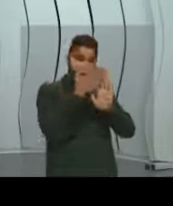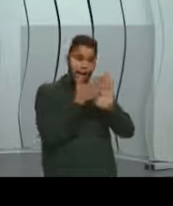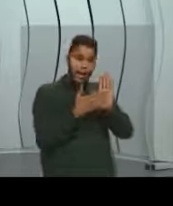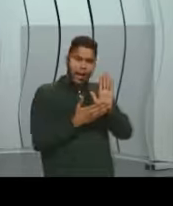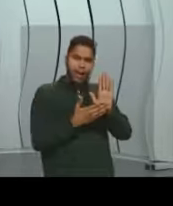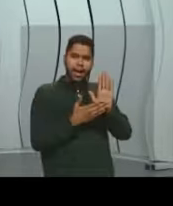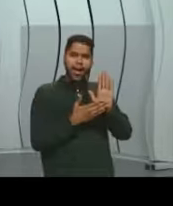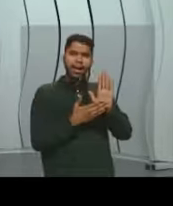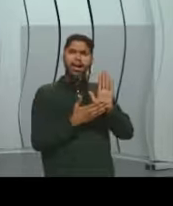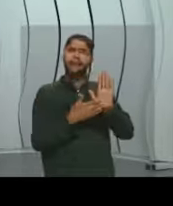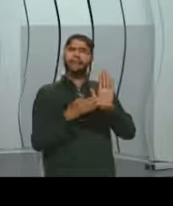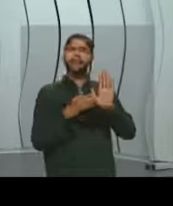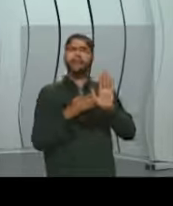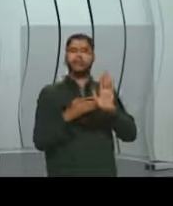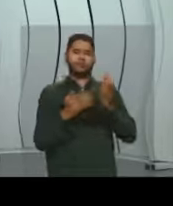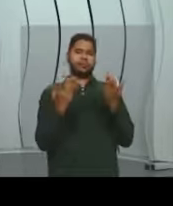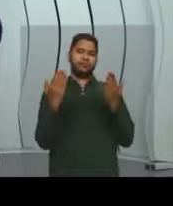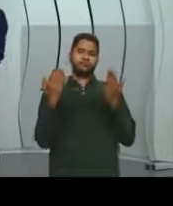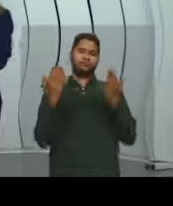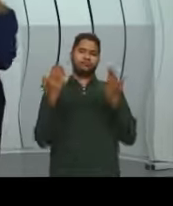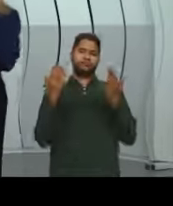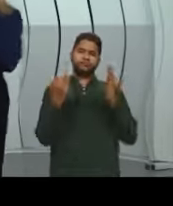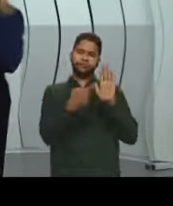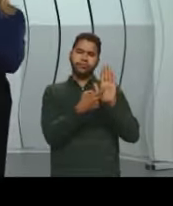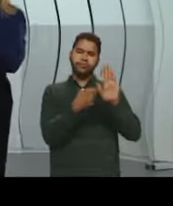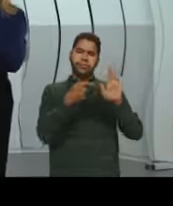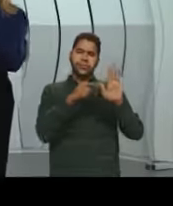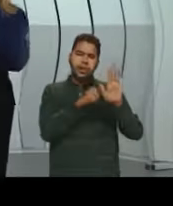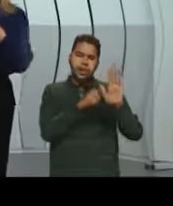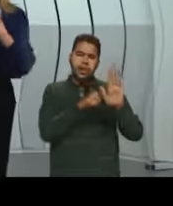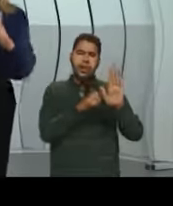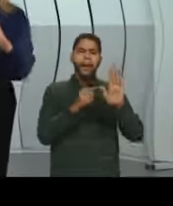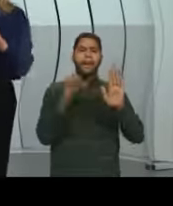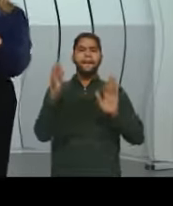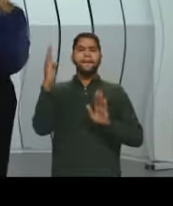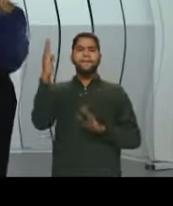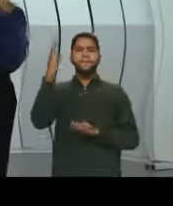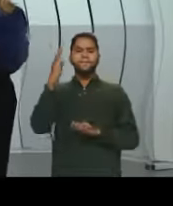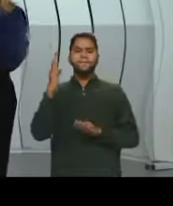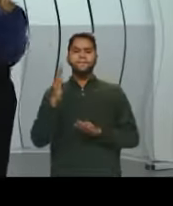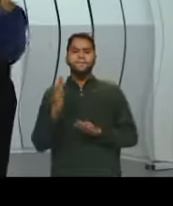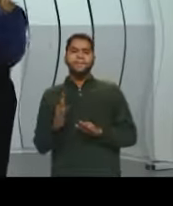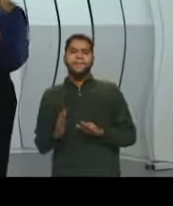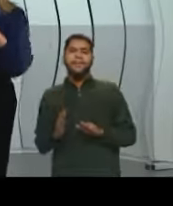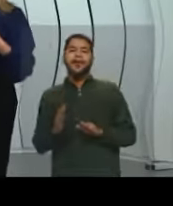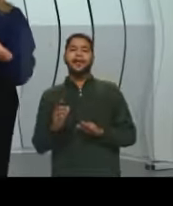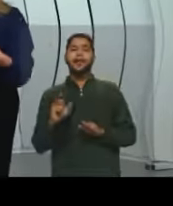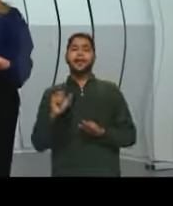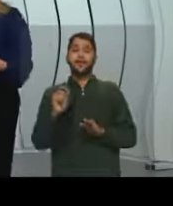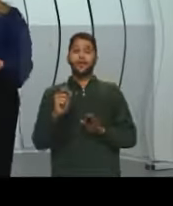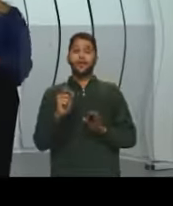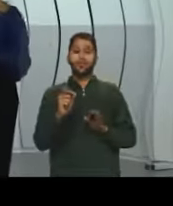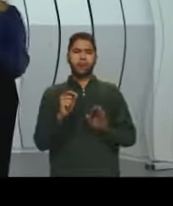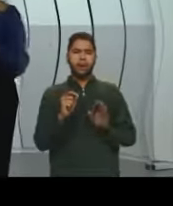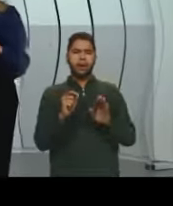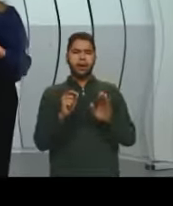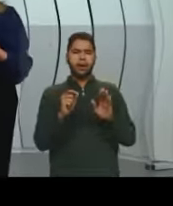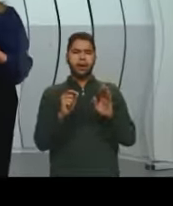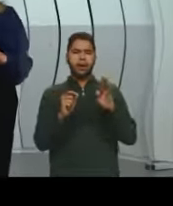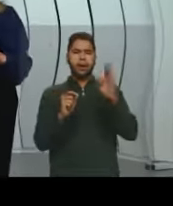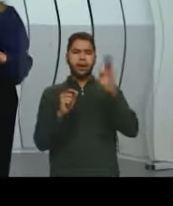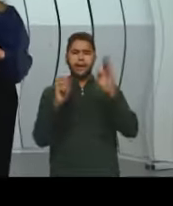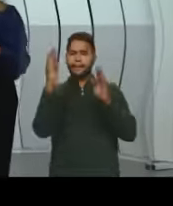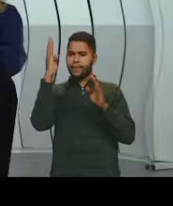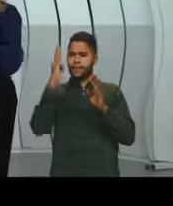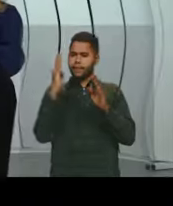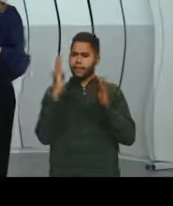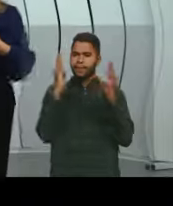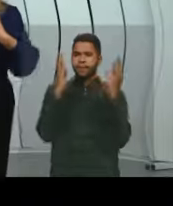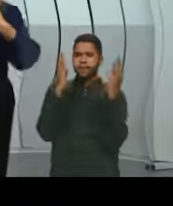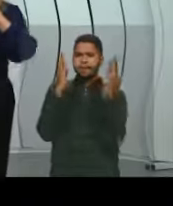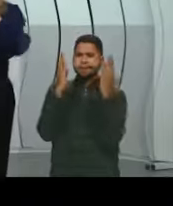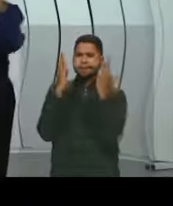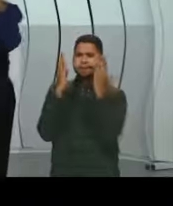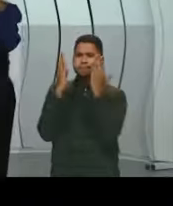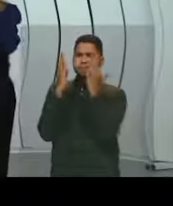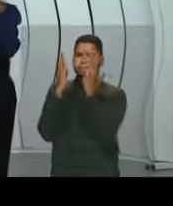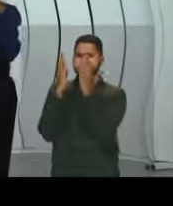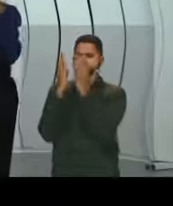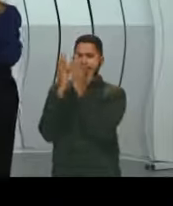eclipse do Brasil, ele está comparando o fenômeno eclipse, né,